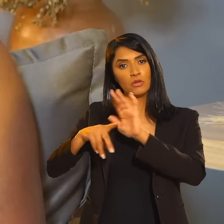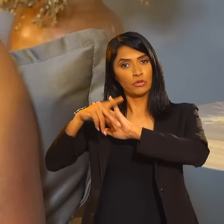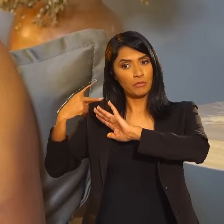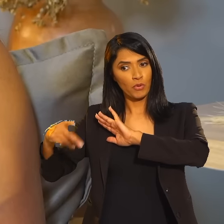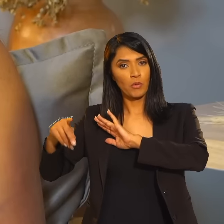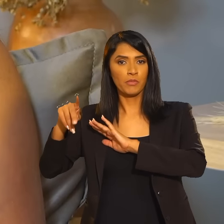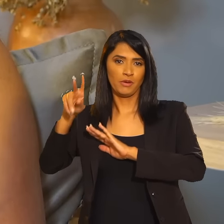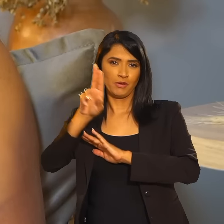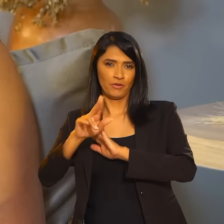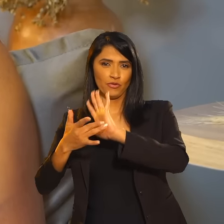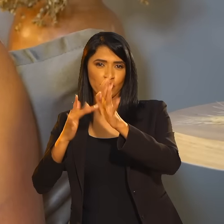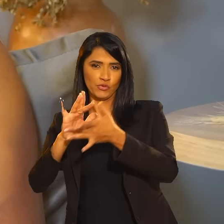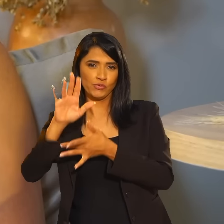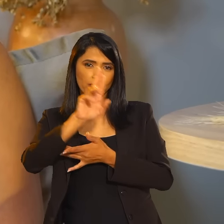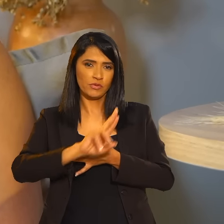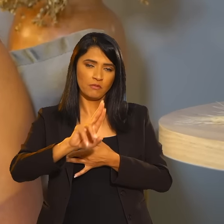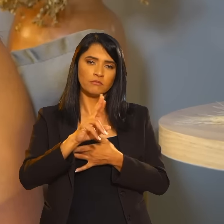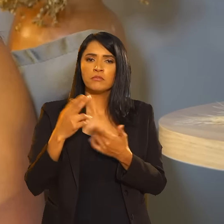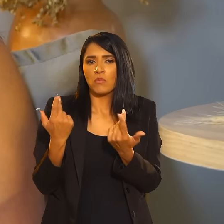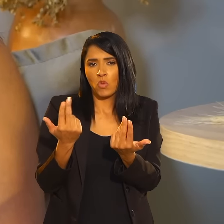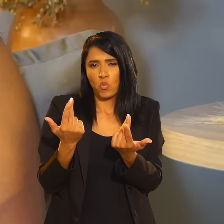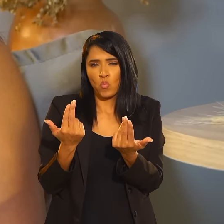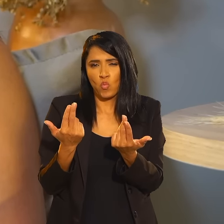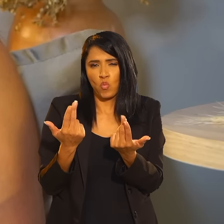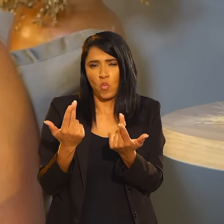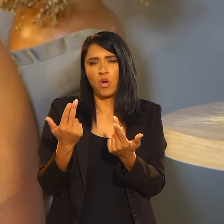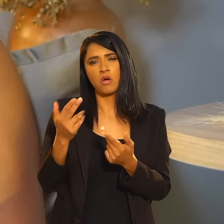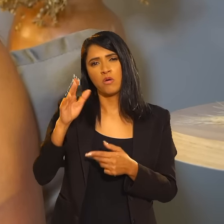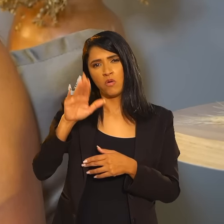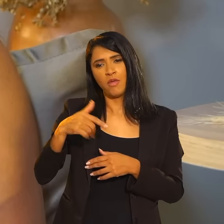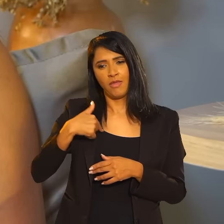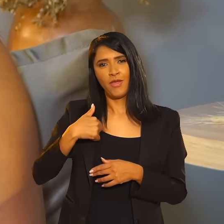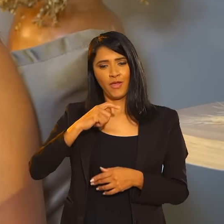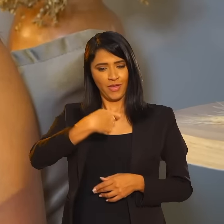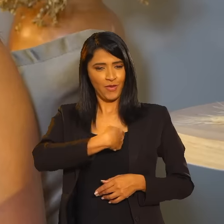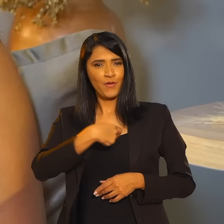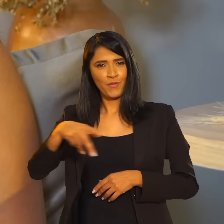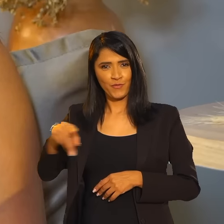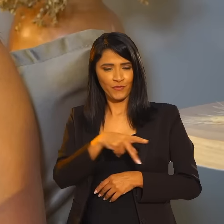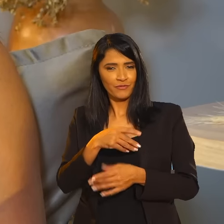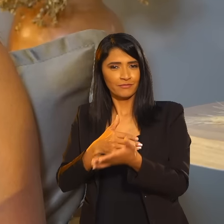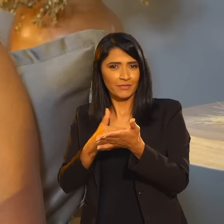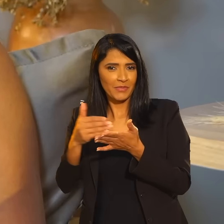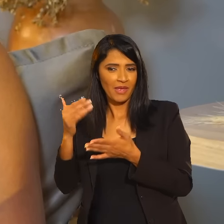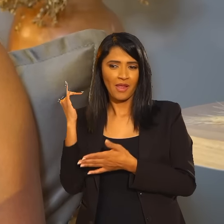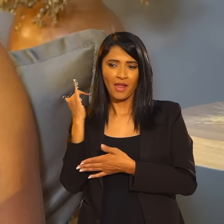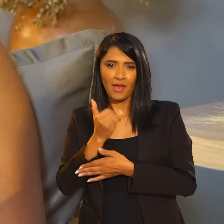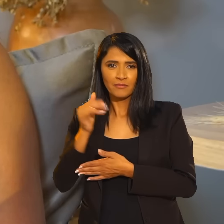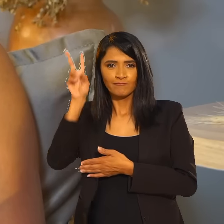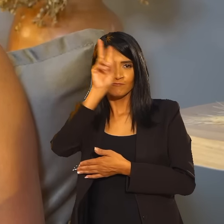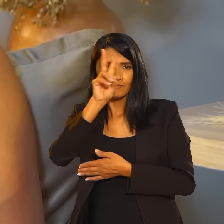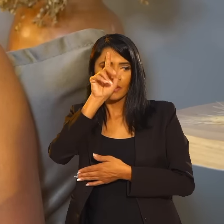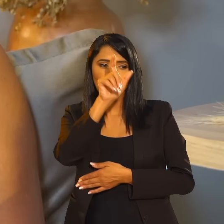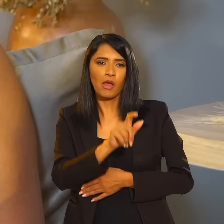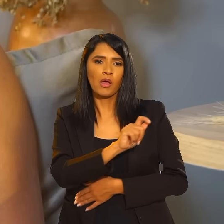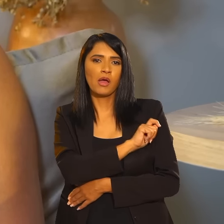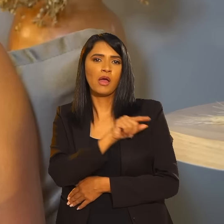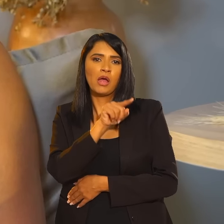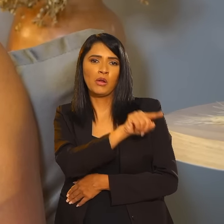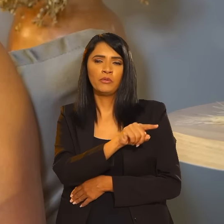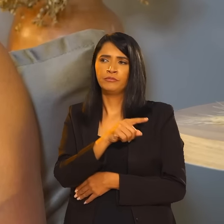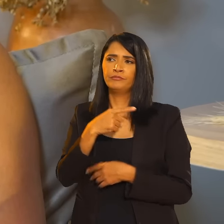didática de Jesus. Só que havia, assim como muitas vezes eu como professora começo a contar uma história, tem aquele